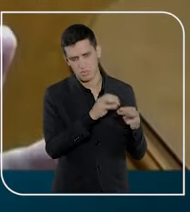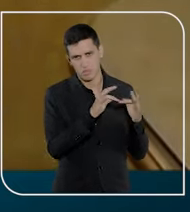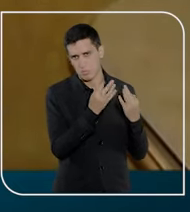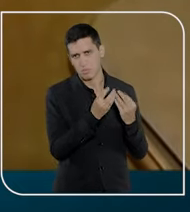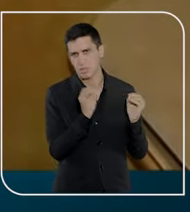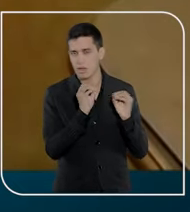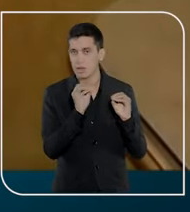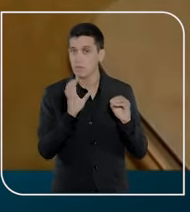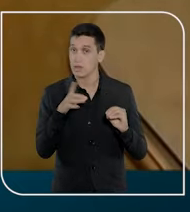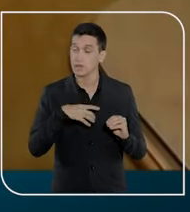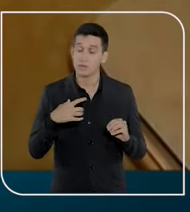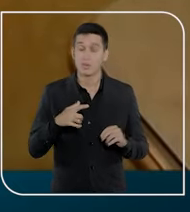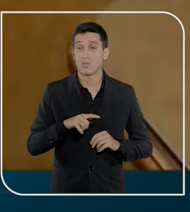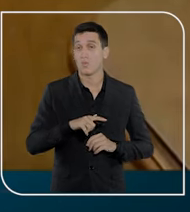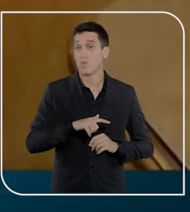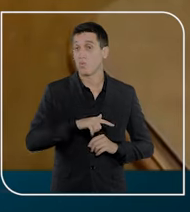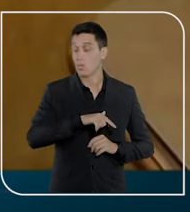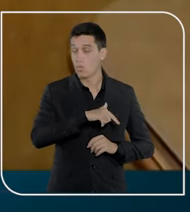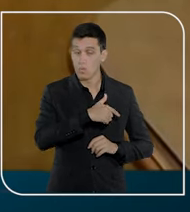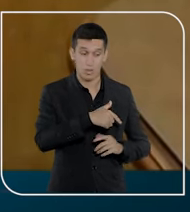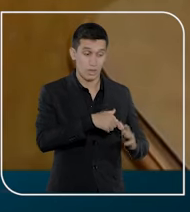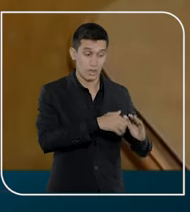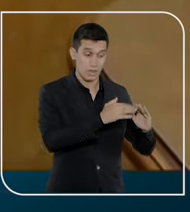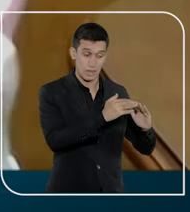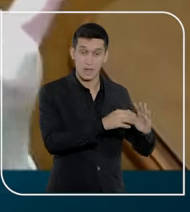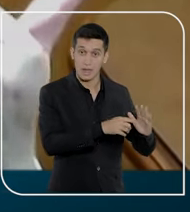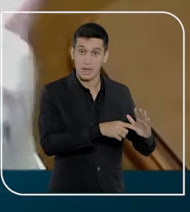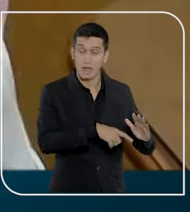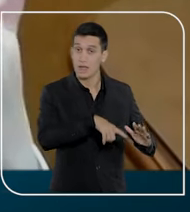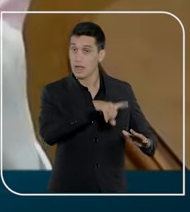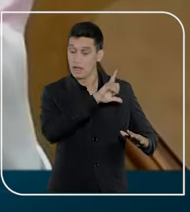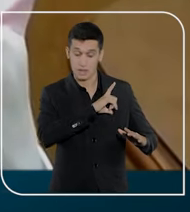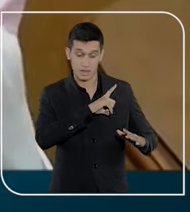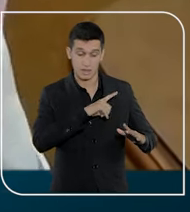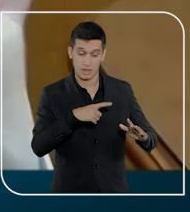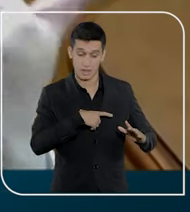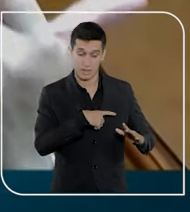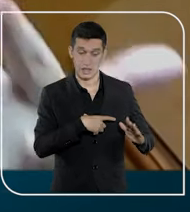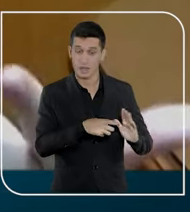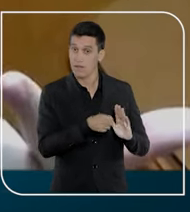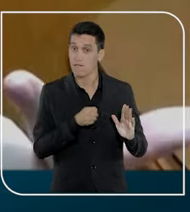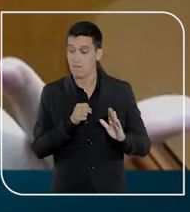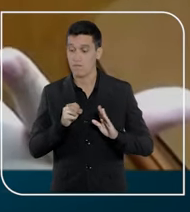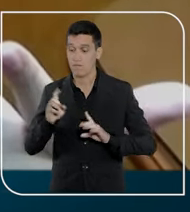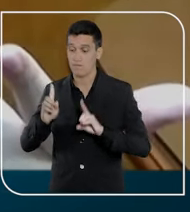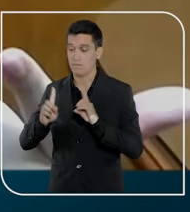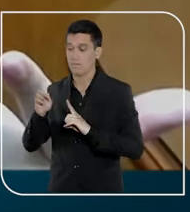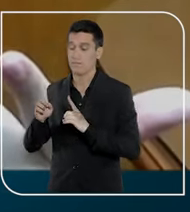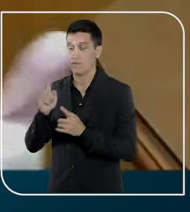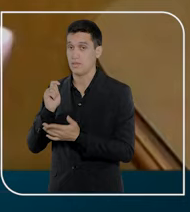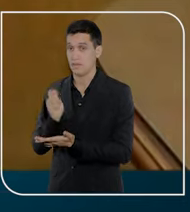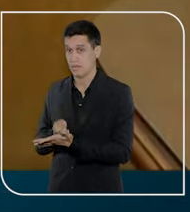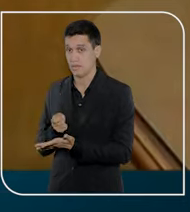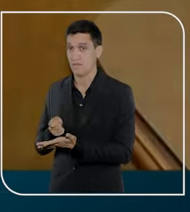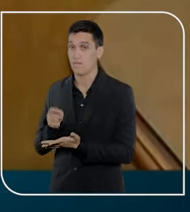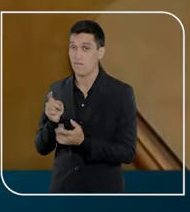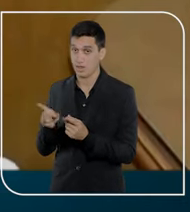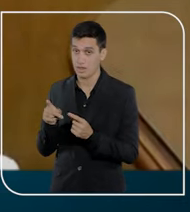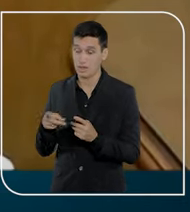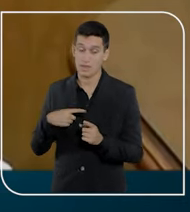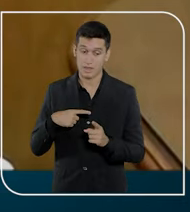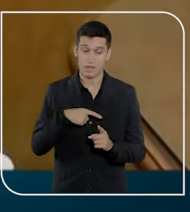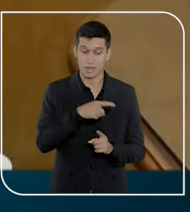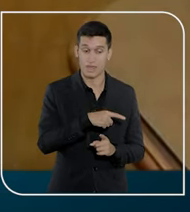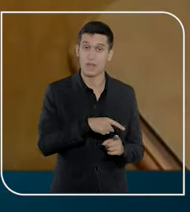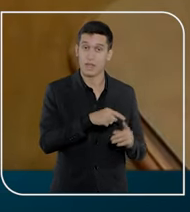uma outra penhora anterior à nossa e tinha uma hipoteca sobre o imóvel. Quando nós